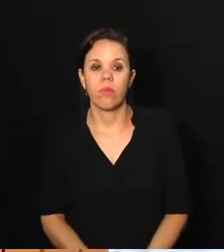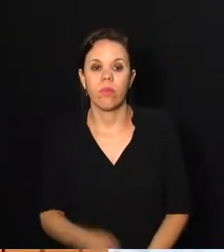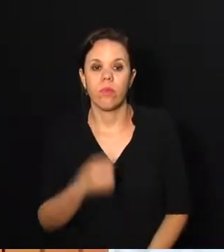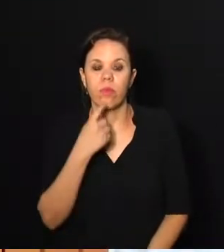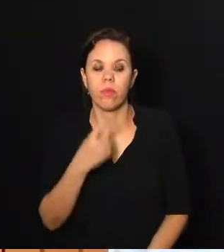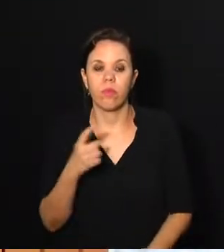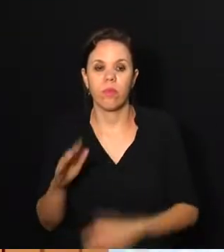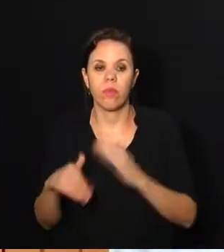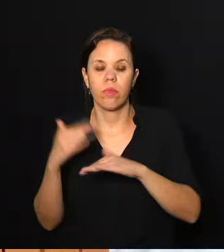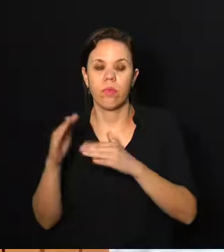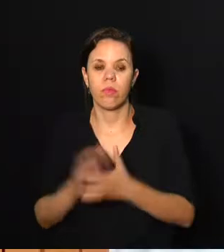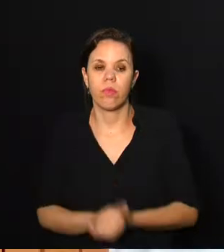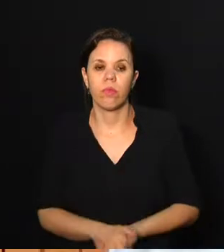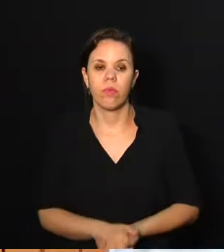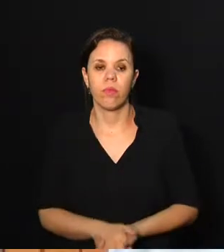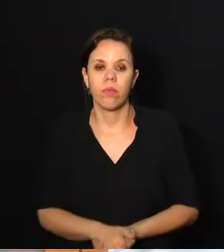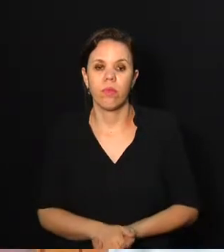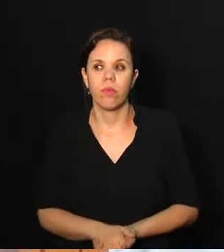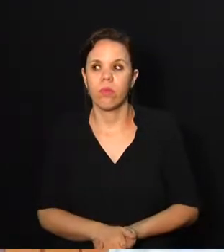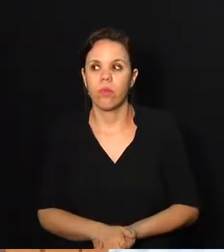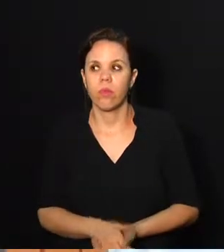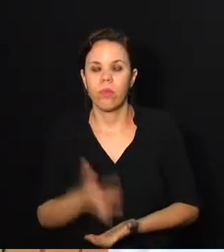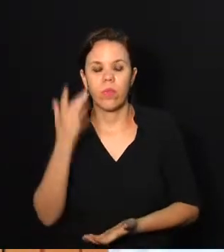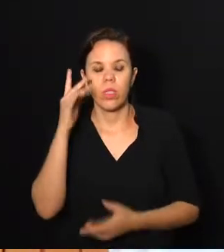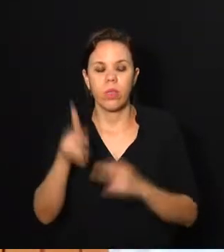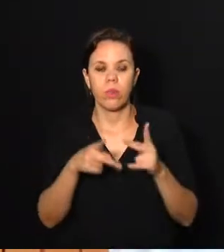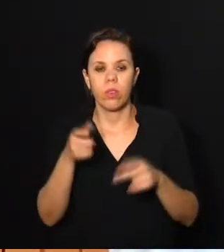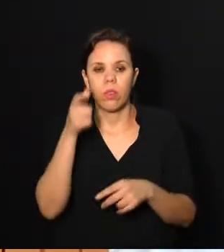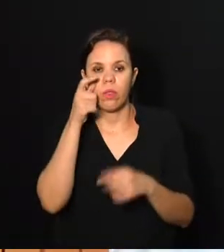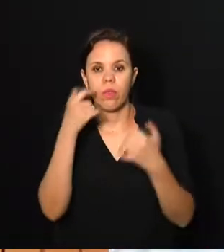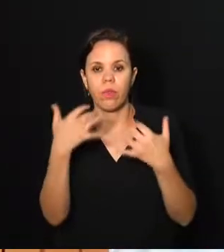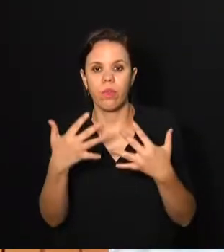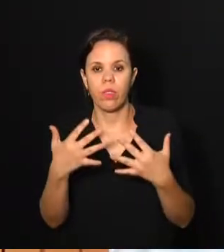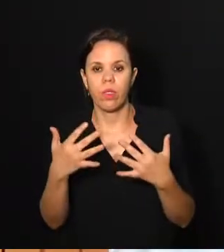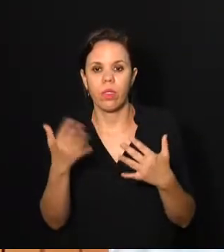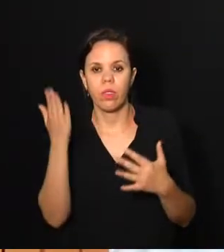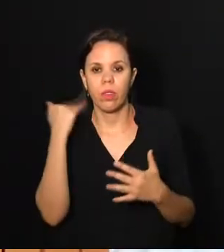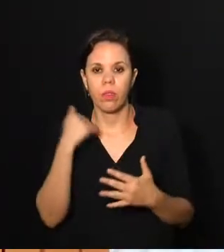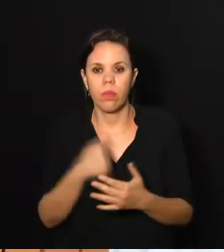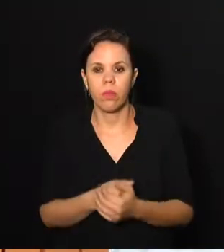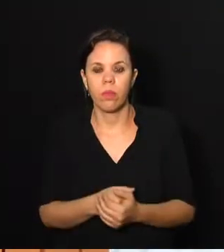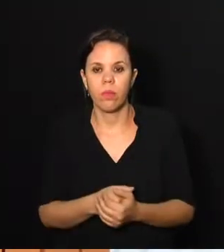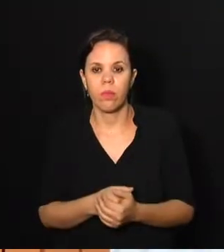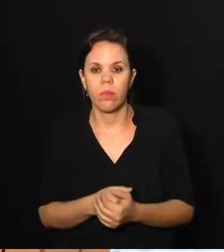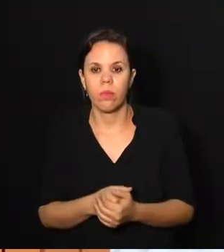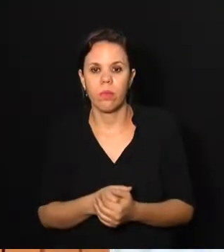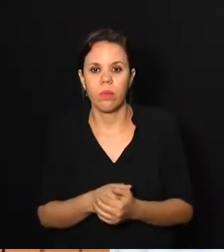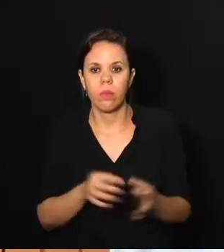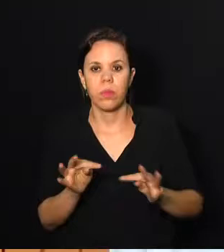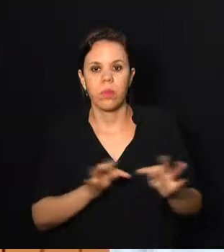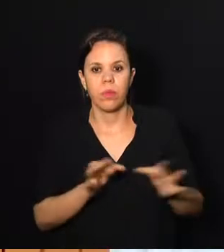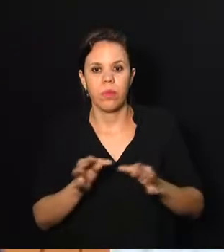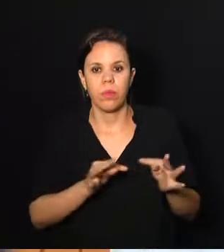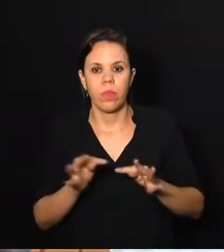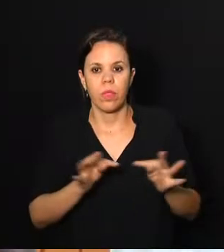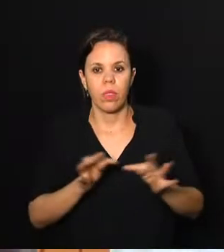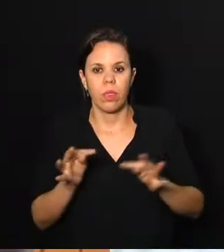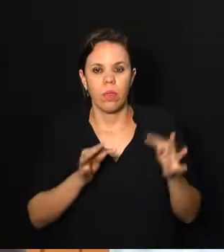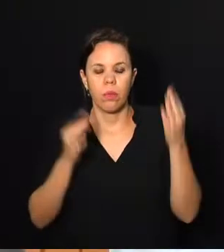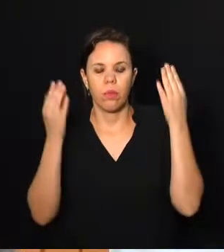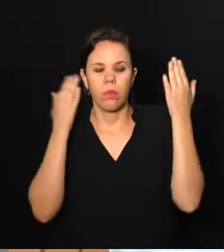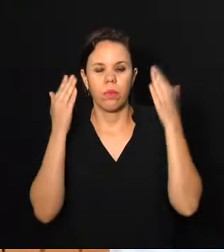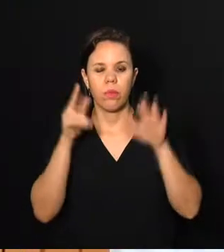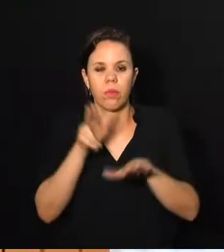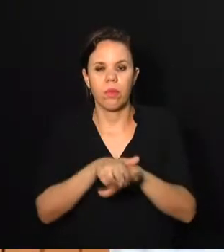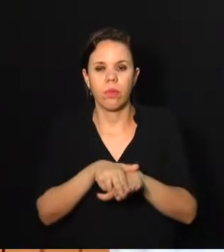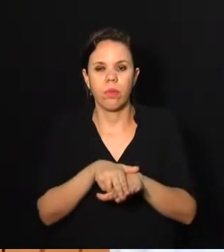grande avanço, não sei se a população sabe, quem está nos assistindo acho que pode saber disso, foi a questão de tratamento psiquiátrico, né,